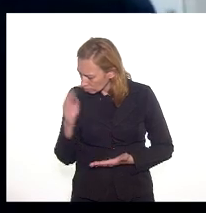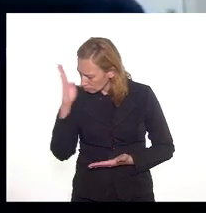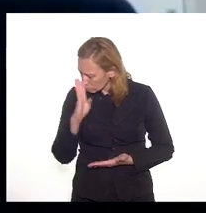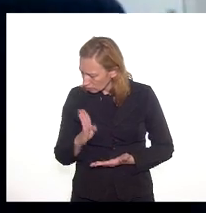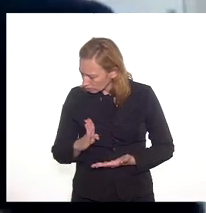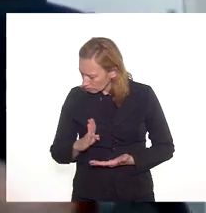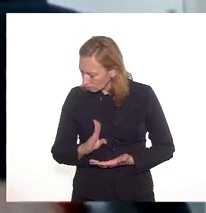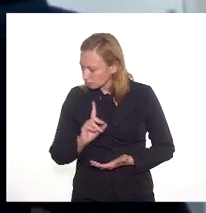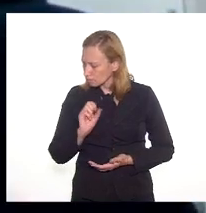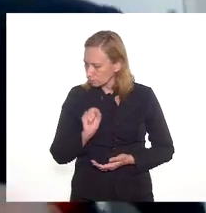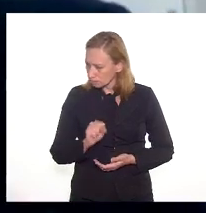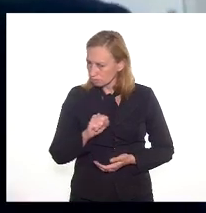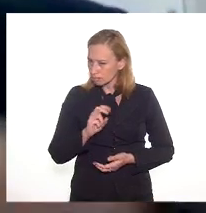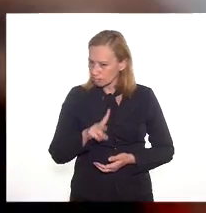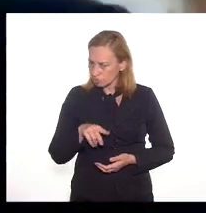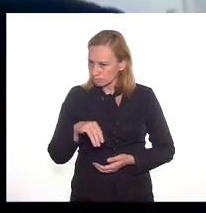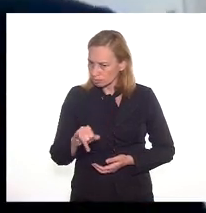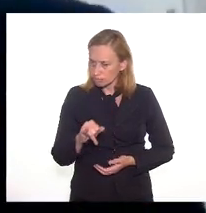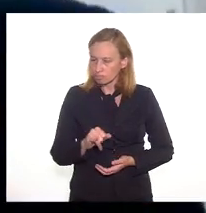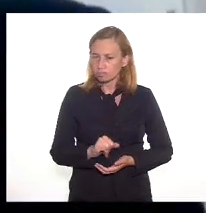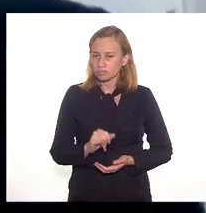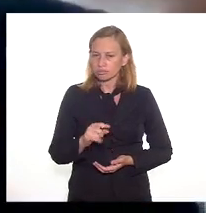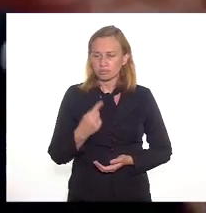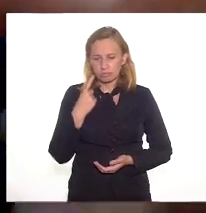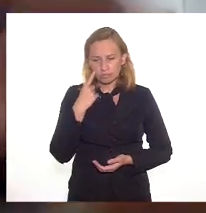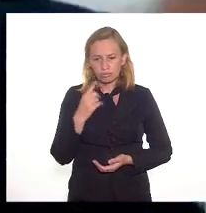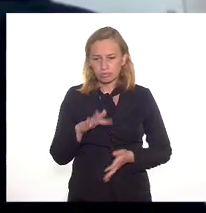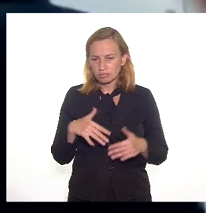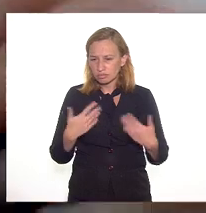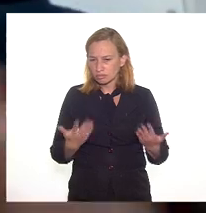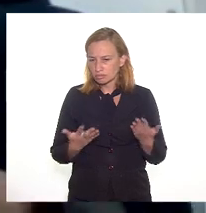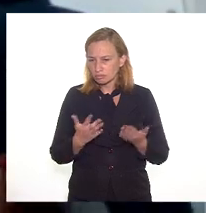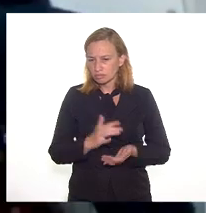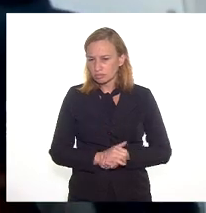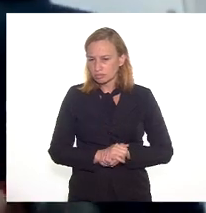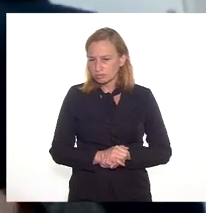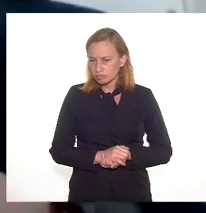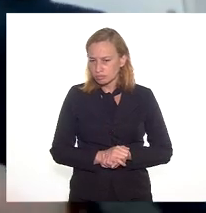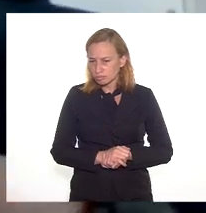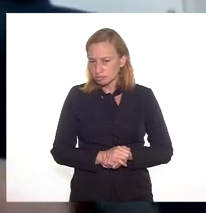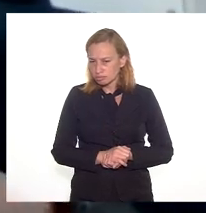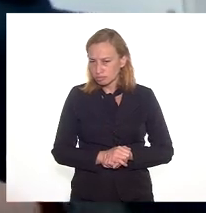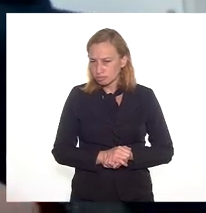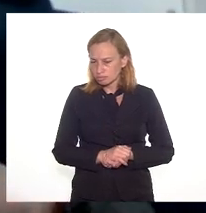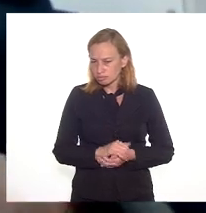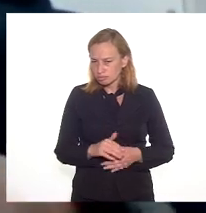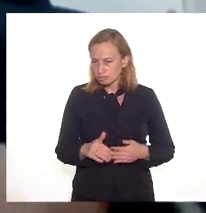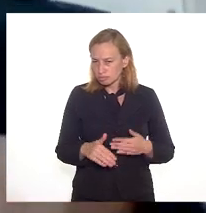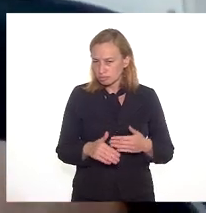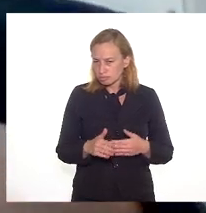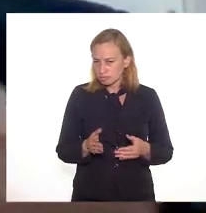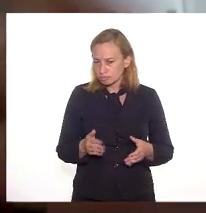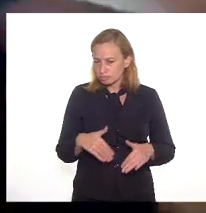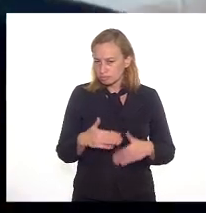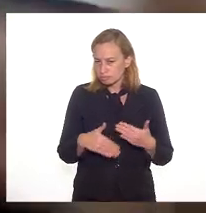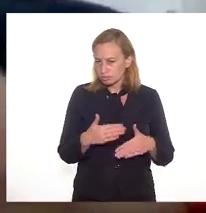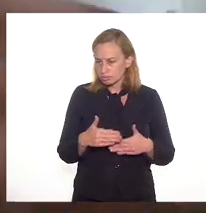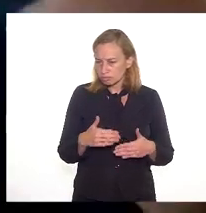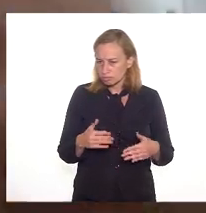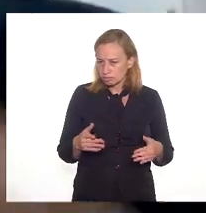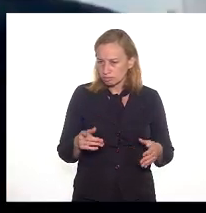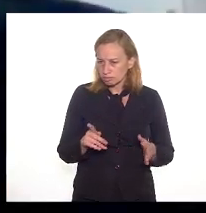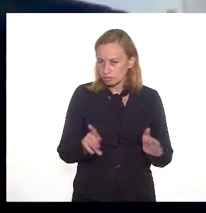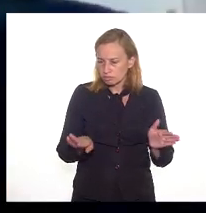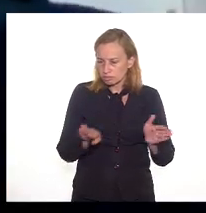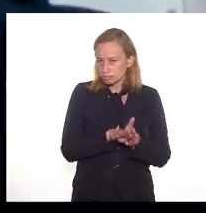E aí, se ele vai fazer quais módulos do topside, né, da planta de processo da plataforma, vai ser feito no Brasil,